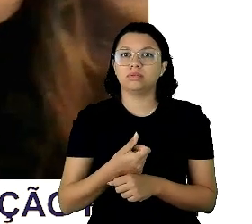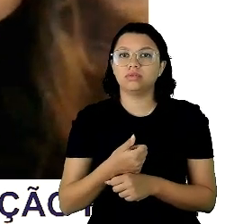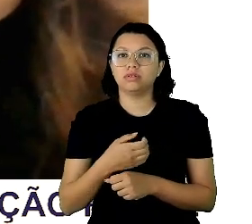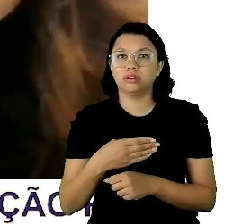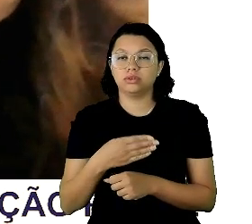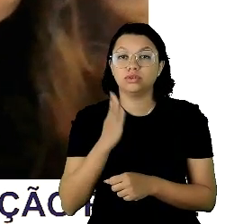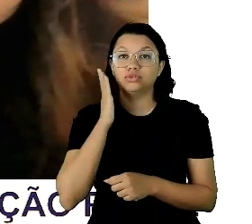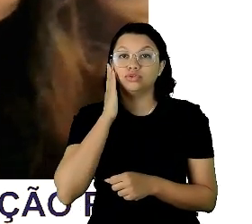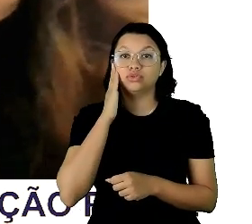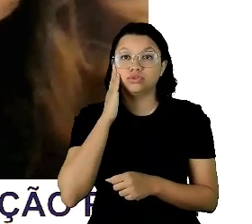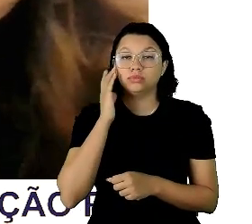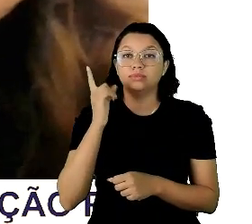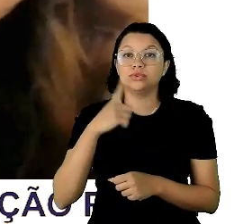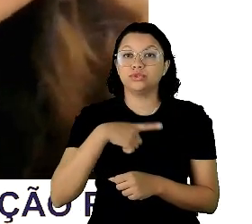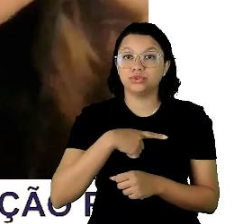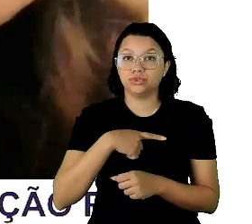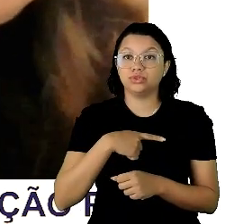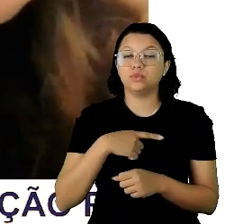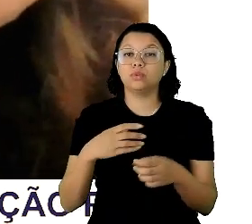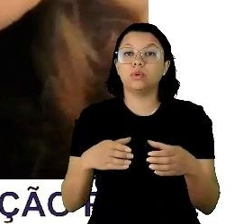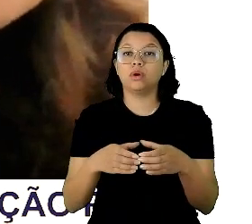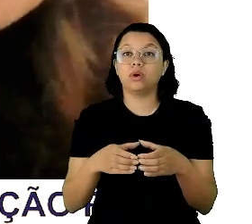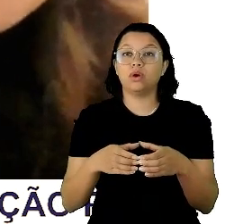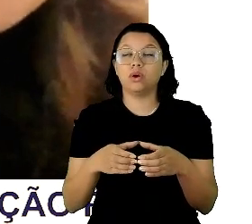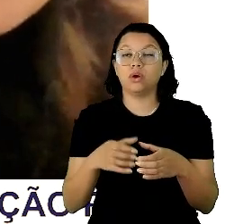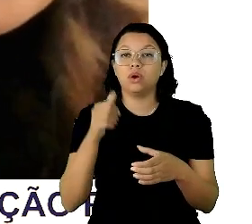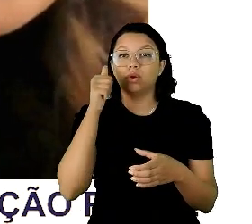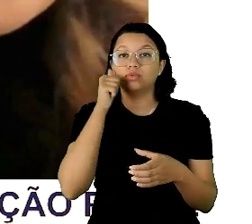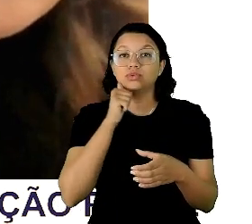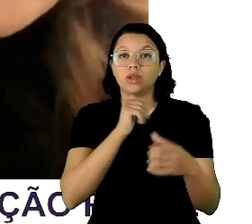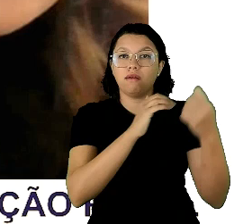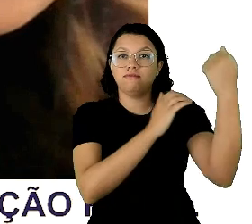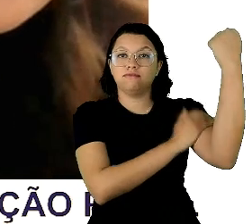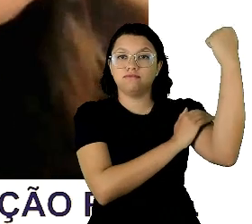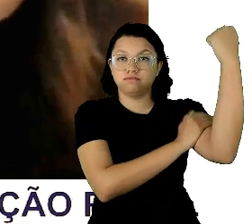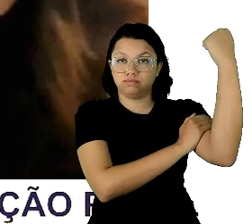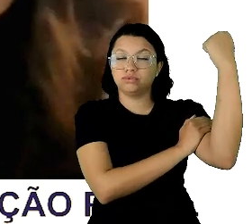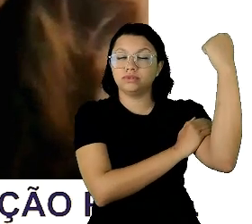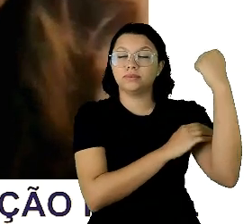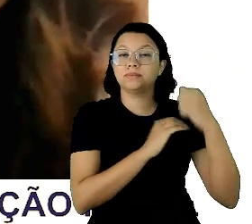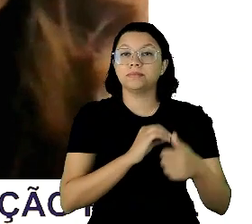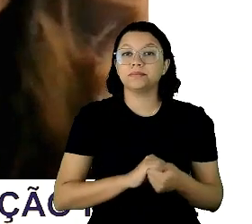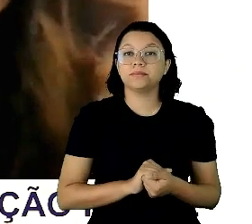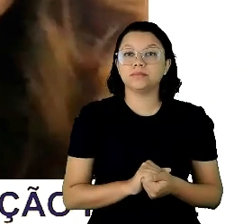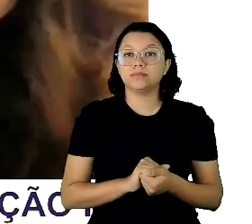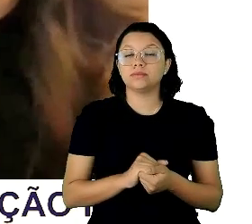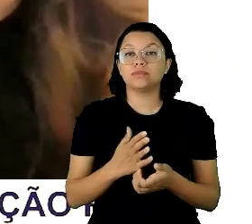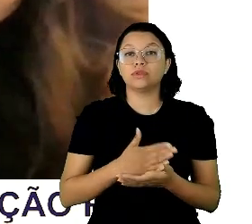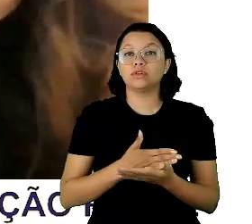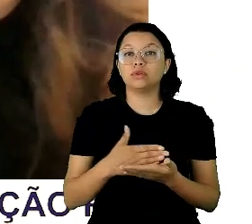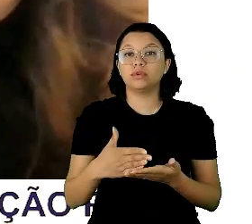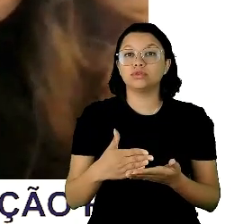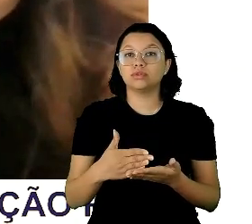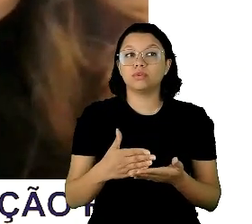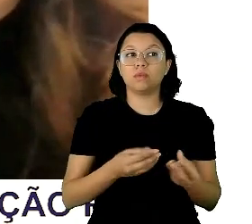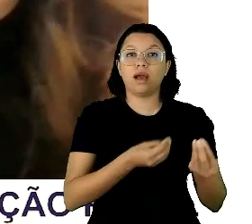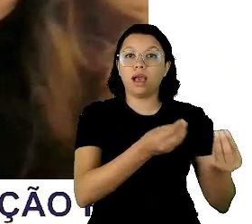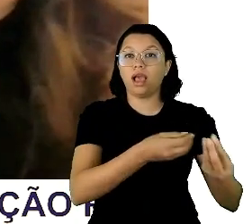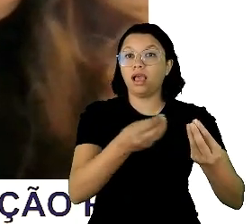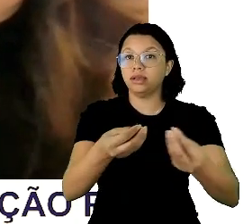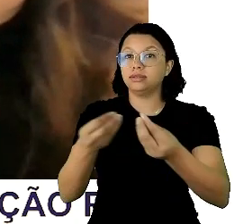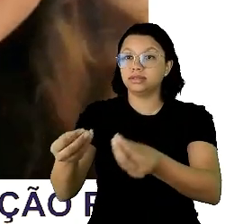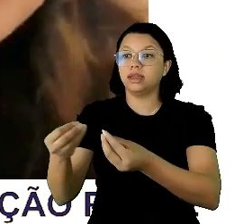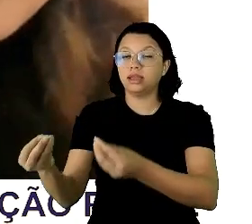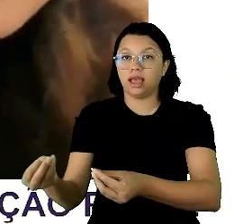um movimento de mulheres, um movimento feminista, ela começou a distribuir alfinete de gancho